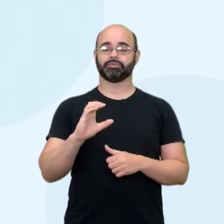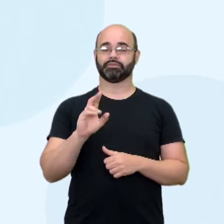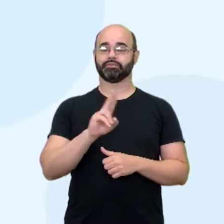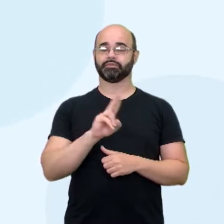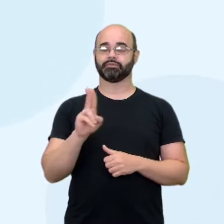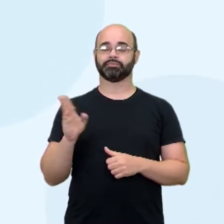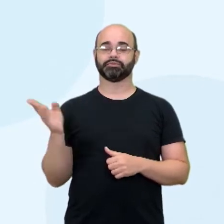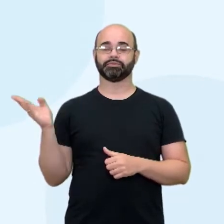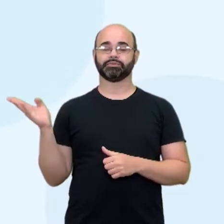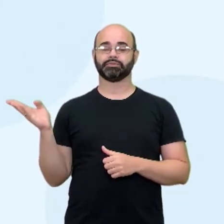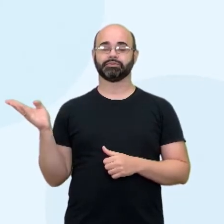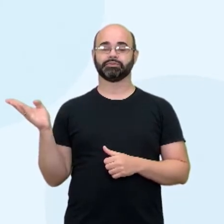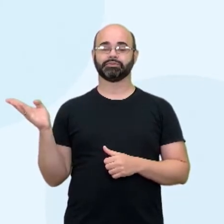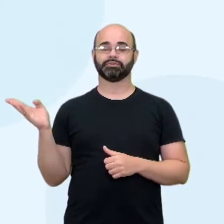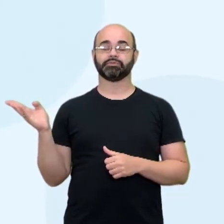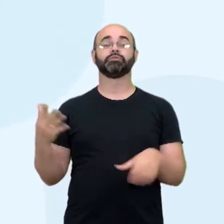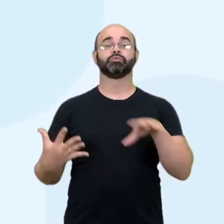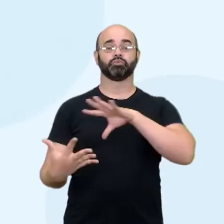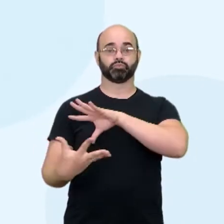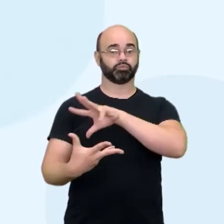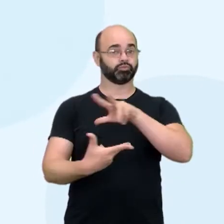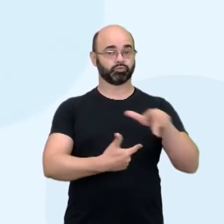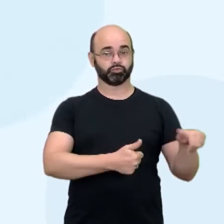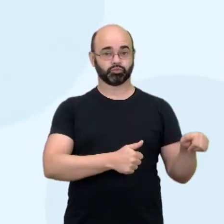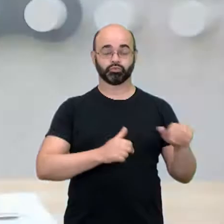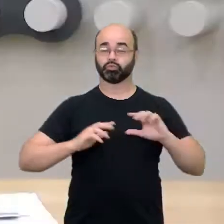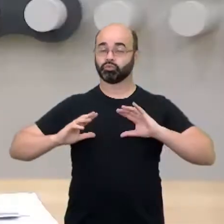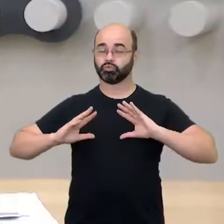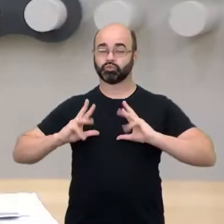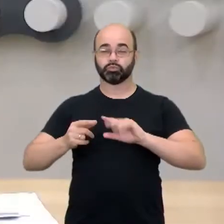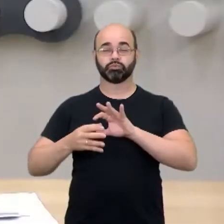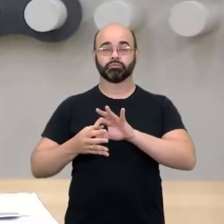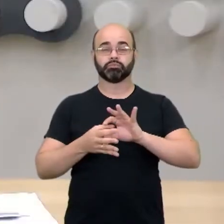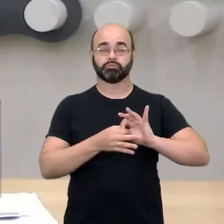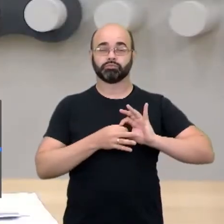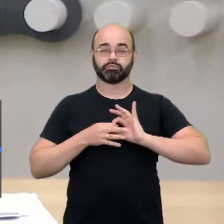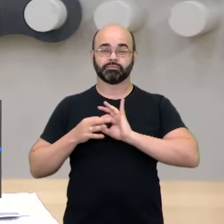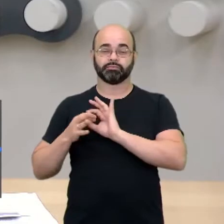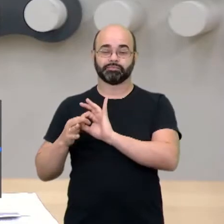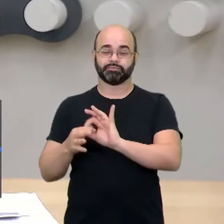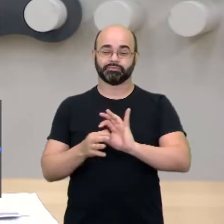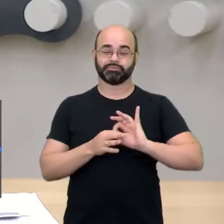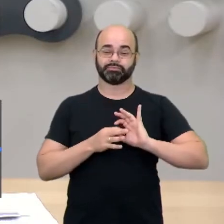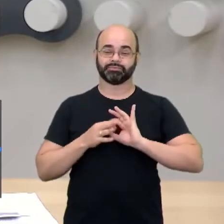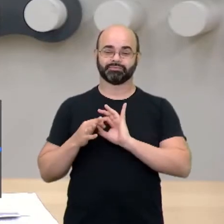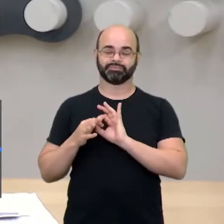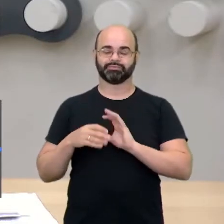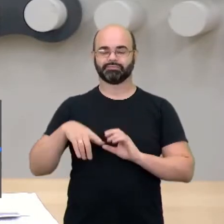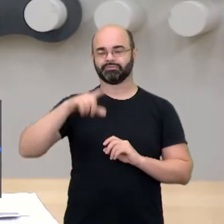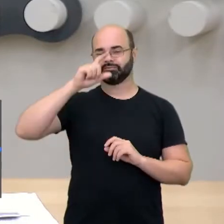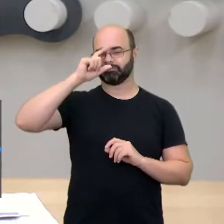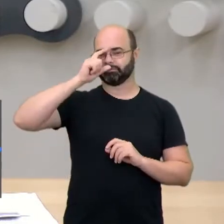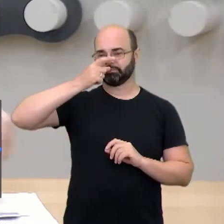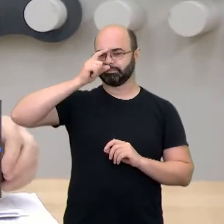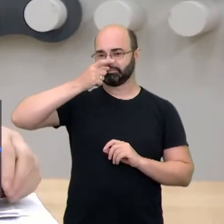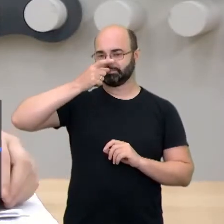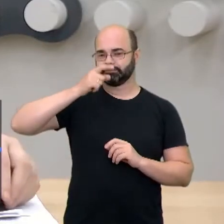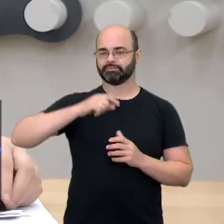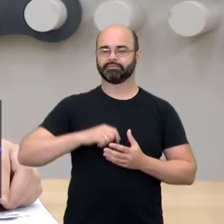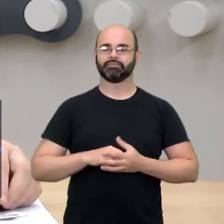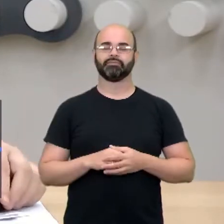no mundo tudo está interligado Tá certo então a gente vai falar sobre de kart e o